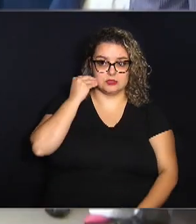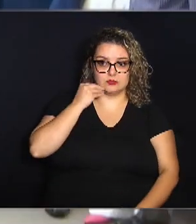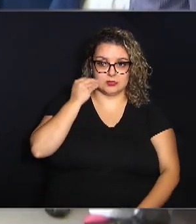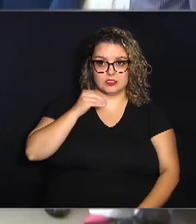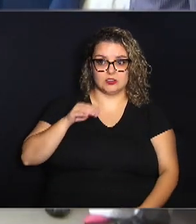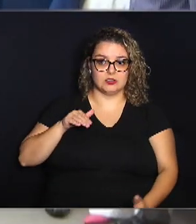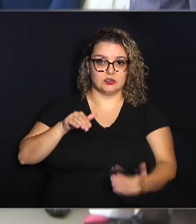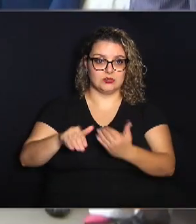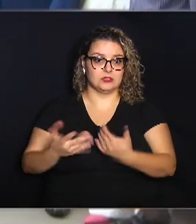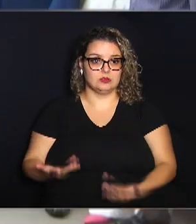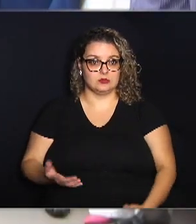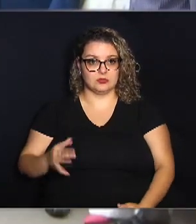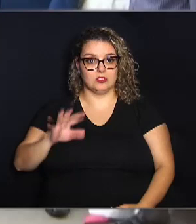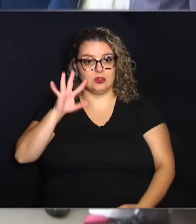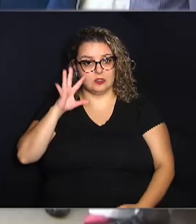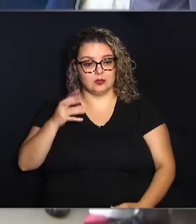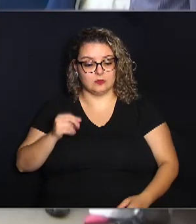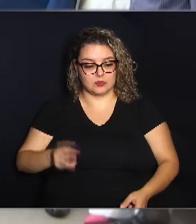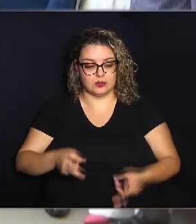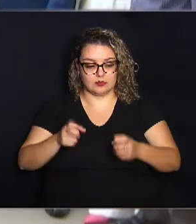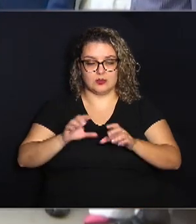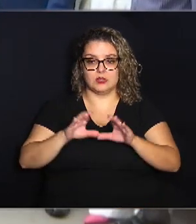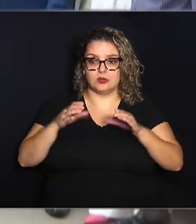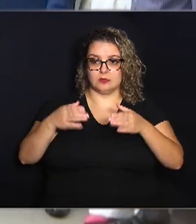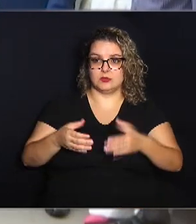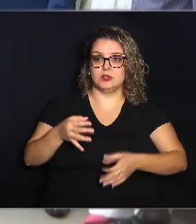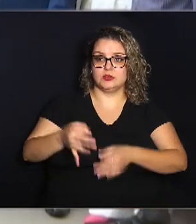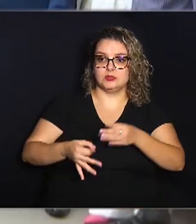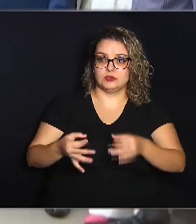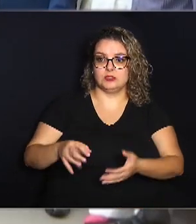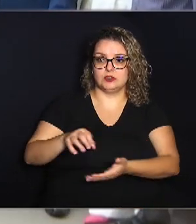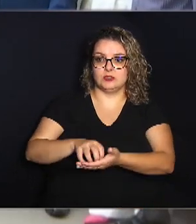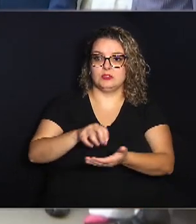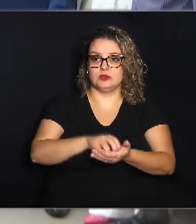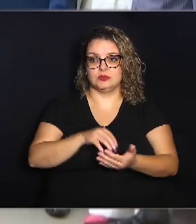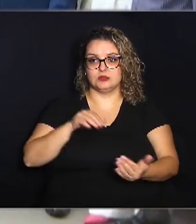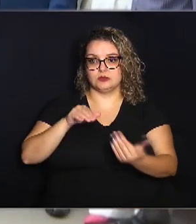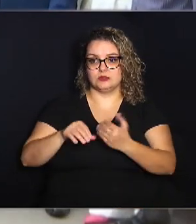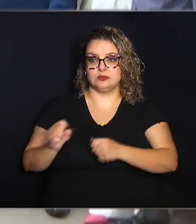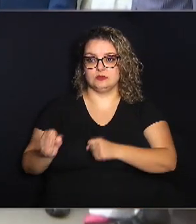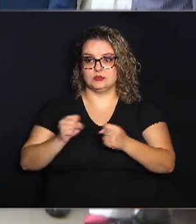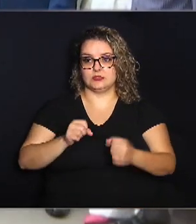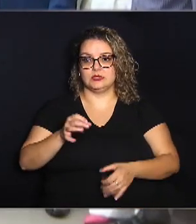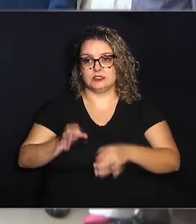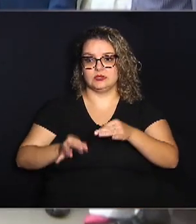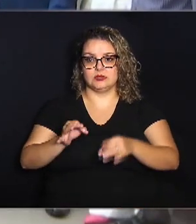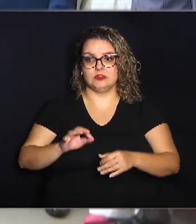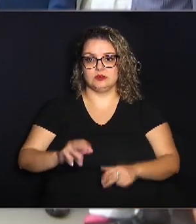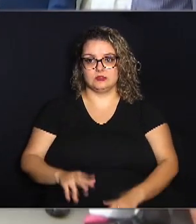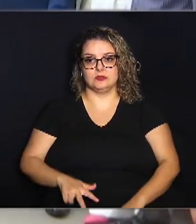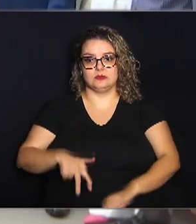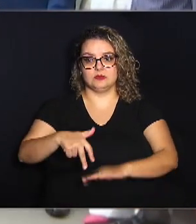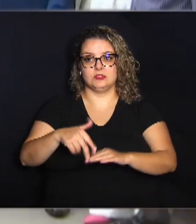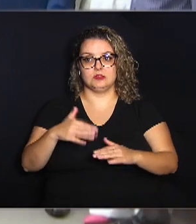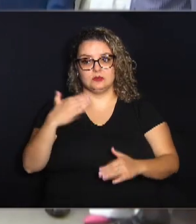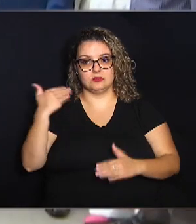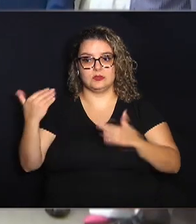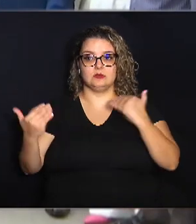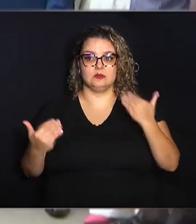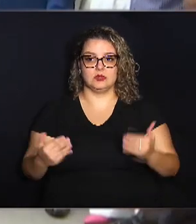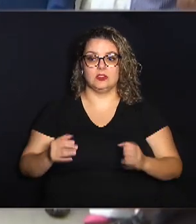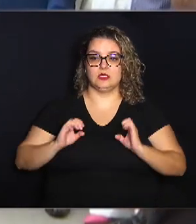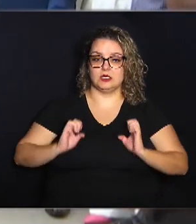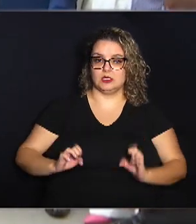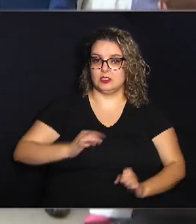campo é amplamente reconhecida pela comunidade jurídica, órgãos de trânsito e pelo Poder Judiciário. destacando-se pela excelência ética